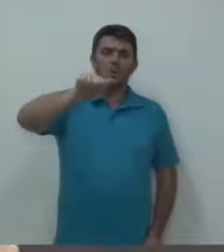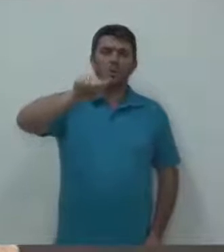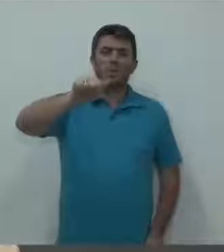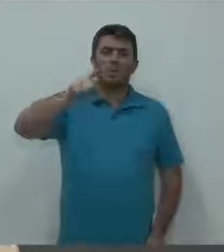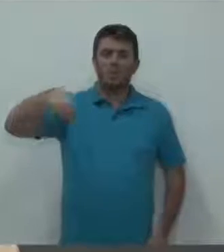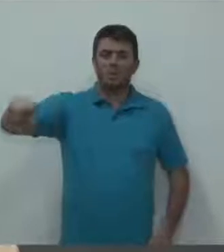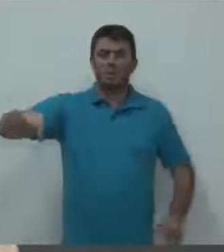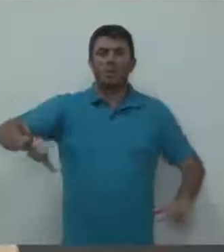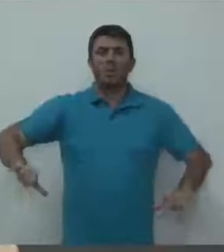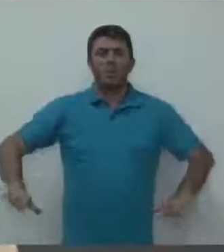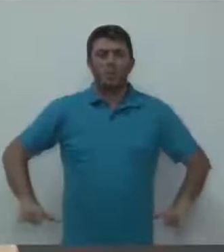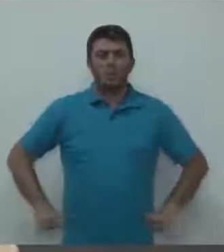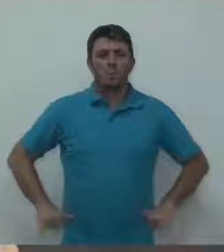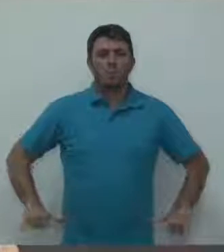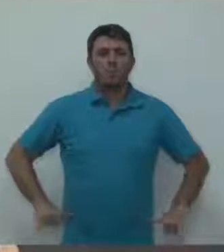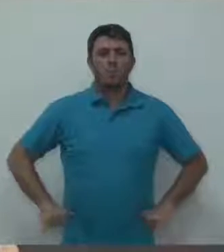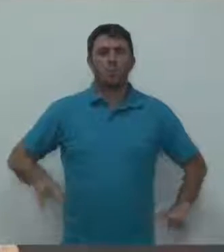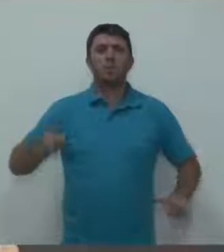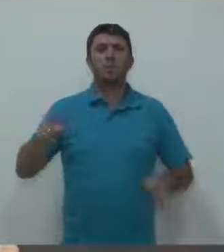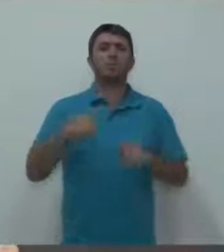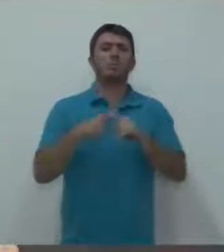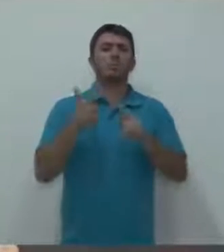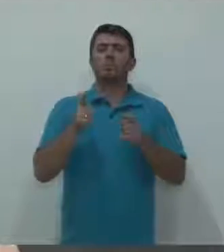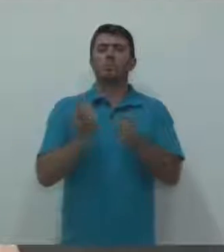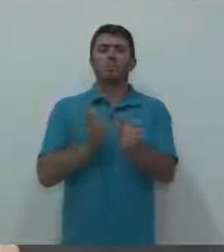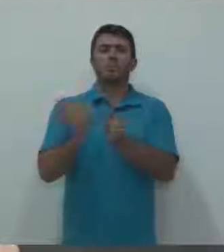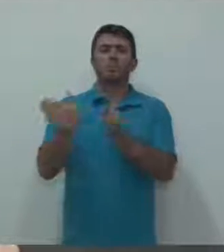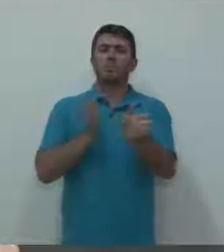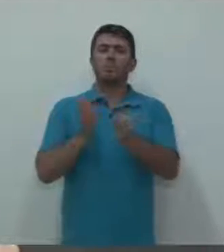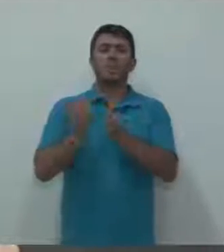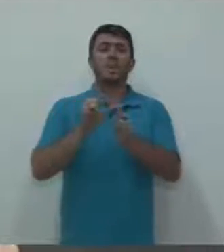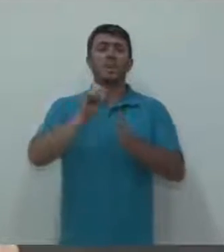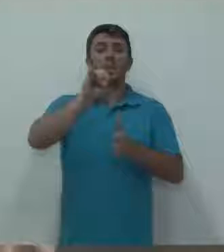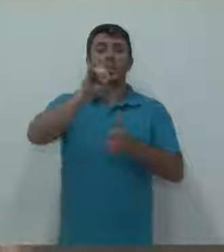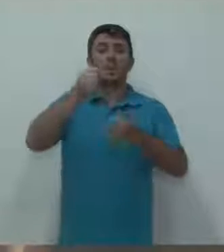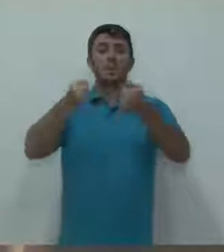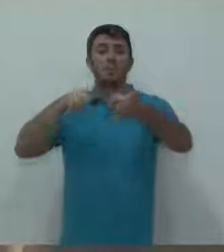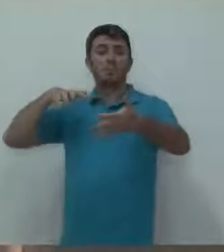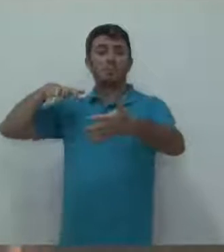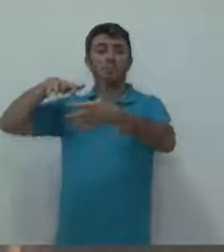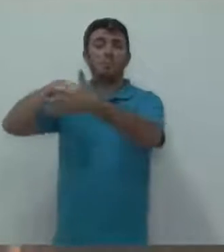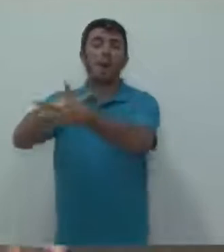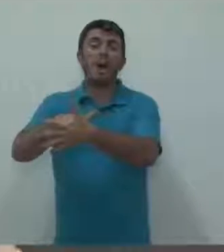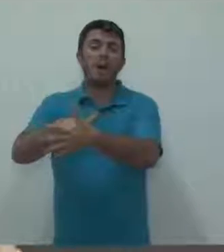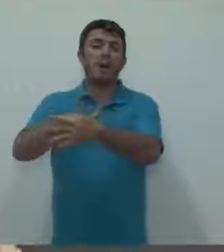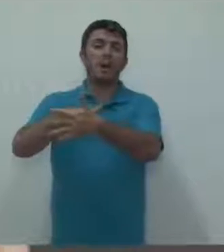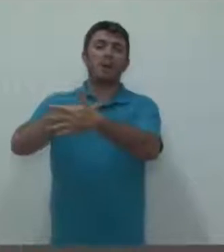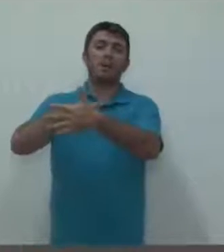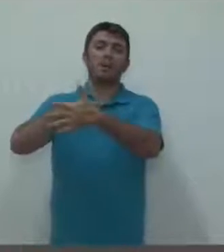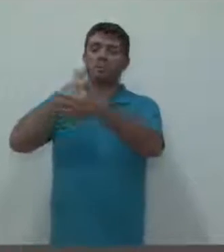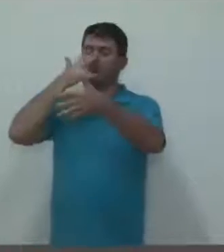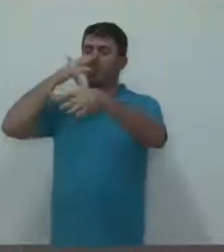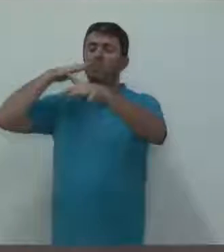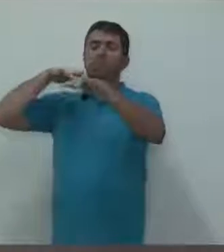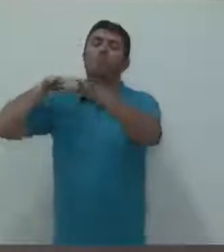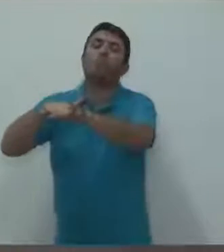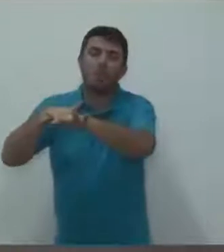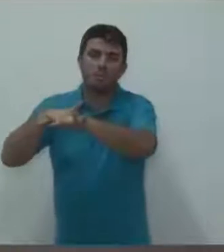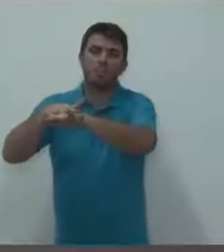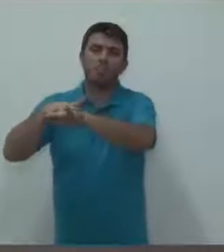sofrendo muito ali com a acessibilidade ali. Se um acidente acontecer ali, como aconteceu um dia, eles ficam travados, totalmente.